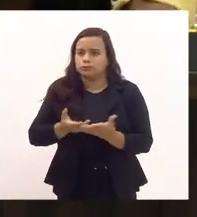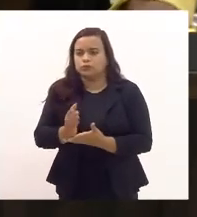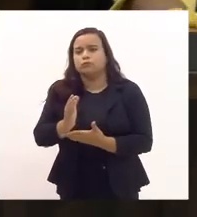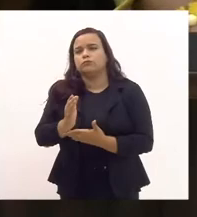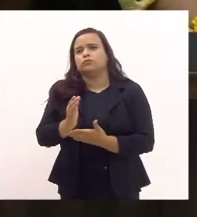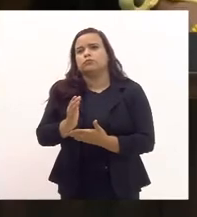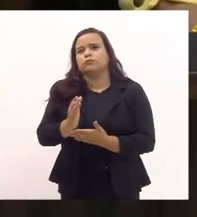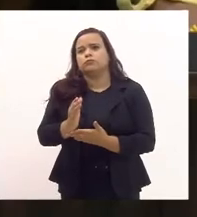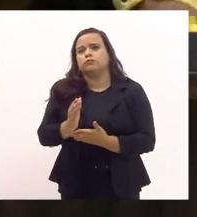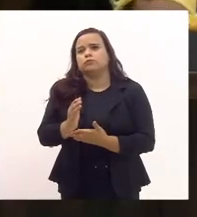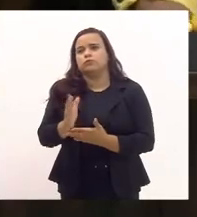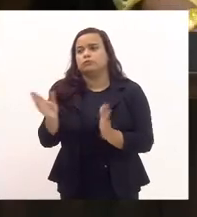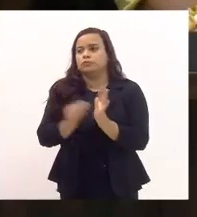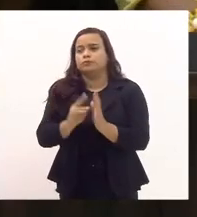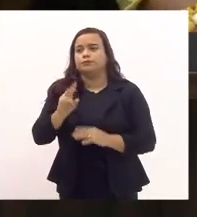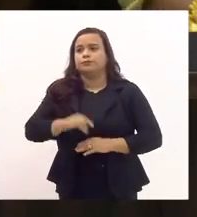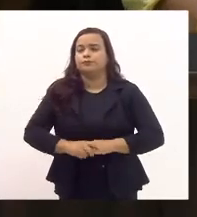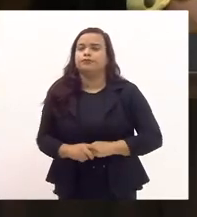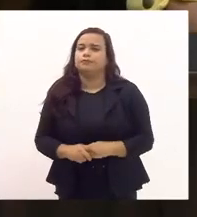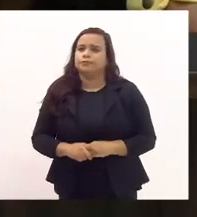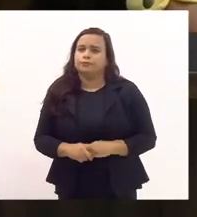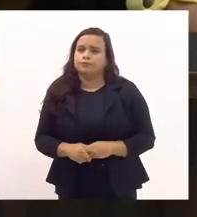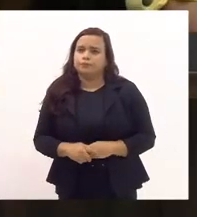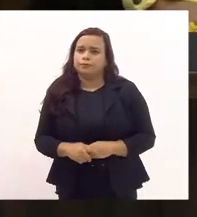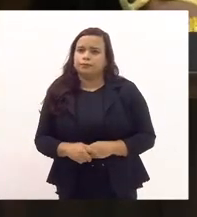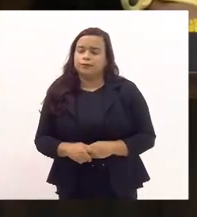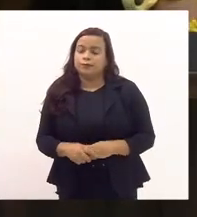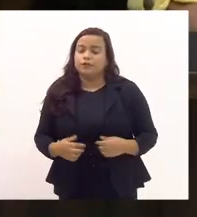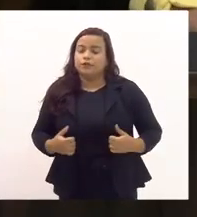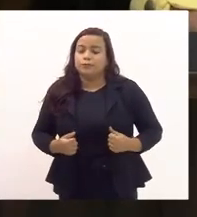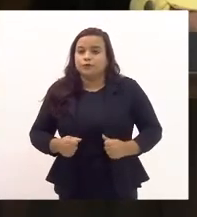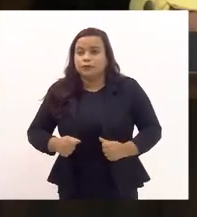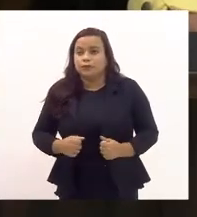aprovado vai a publicação é